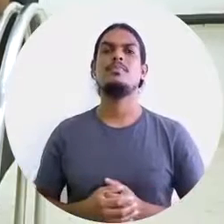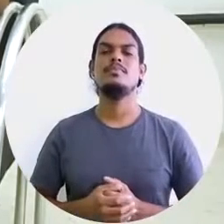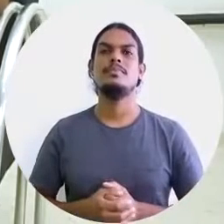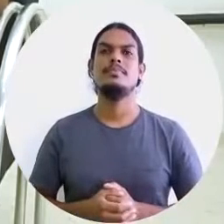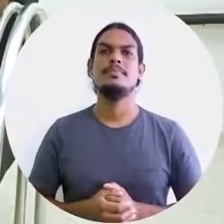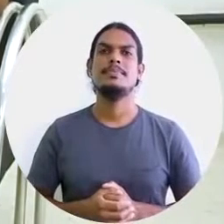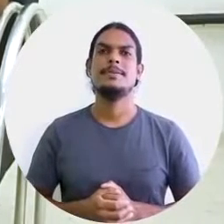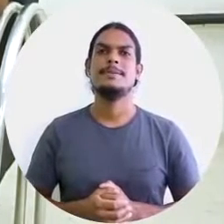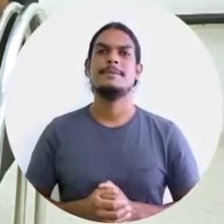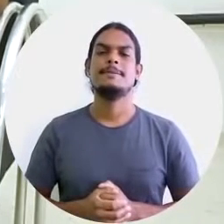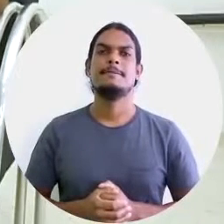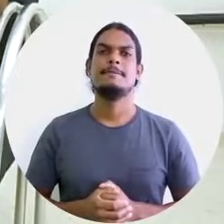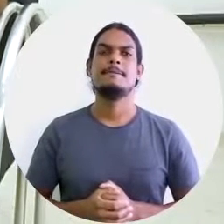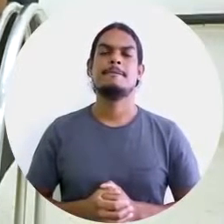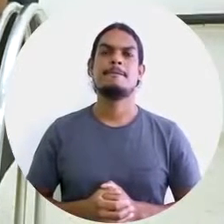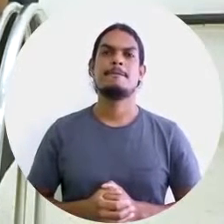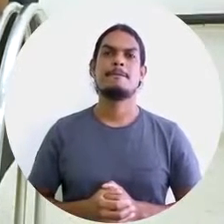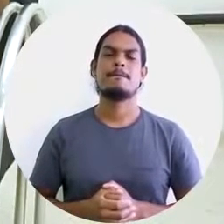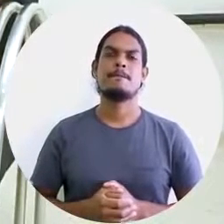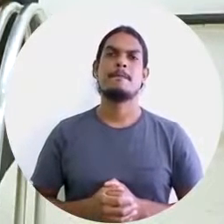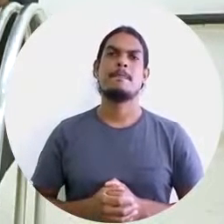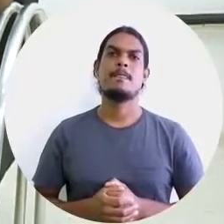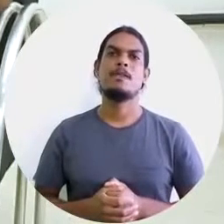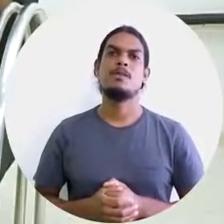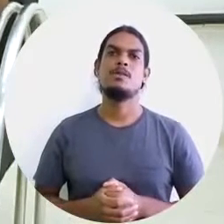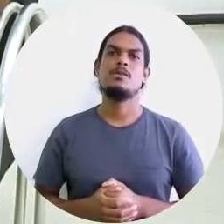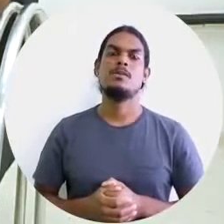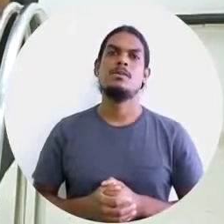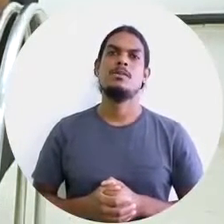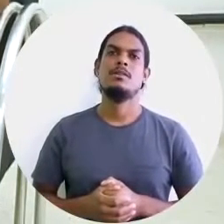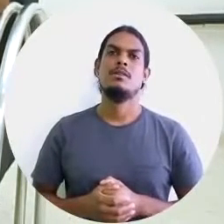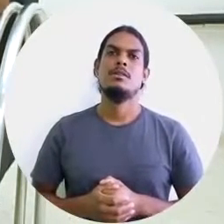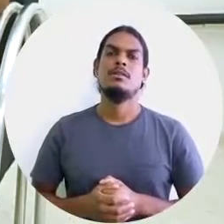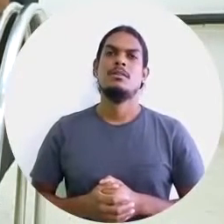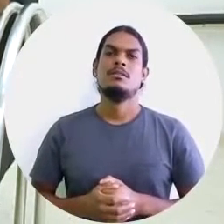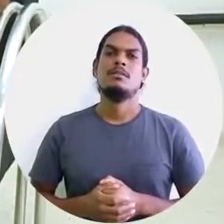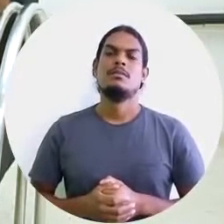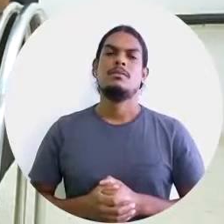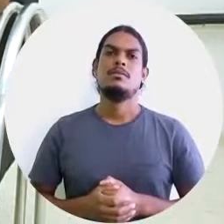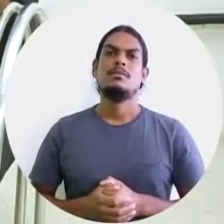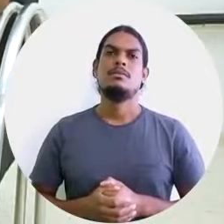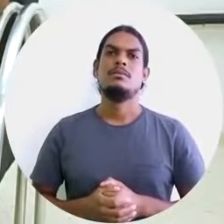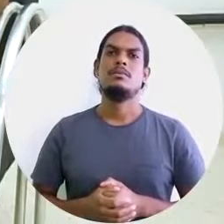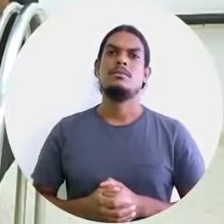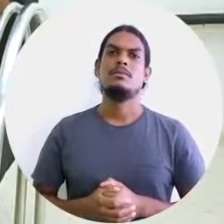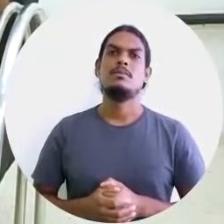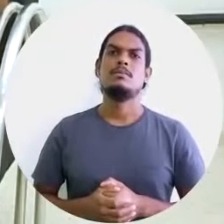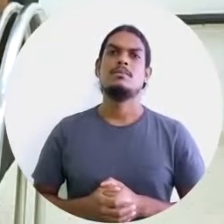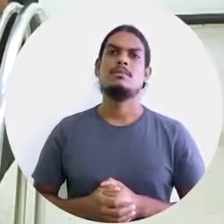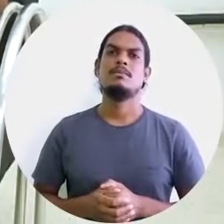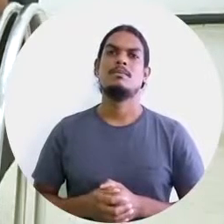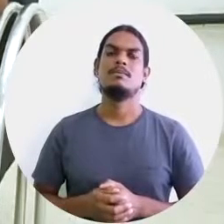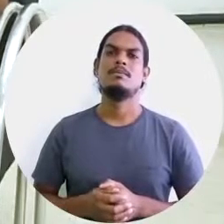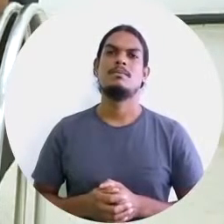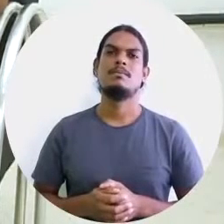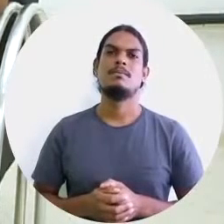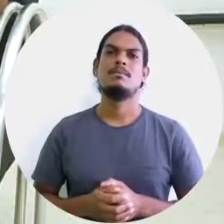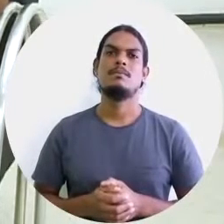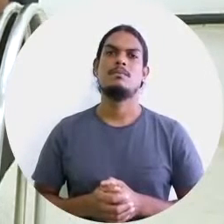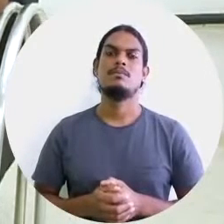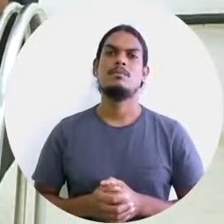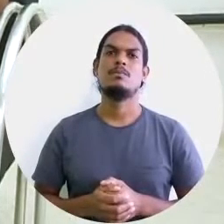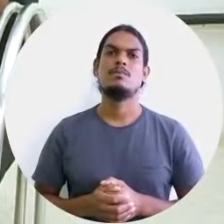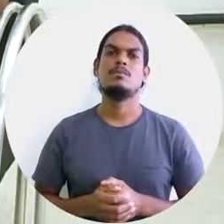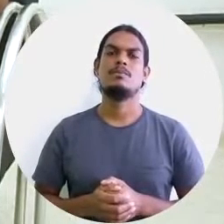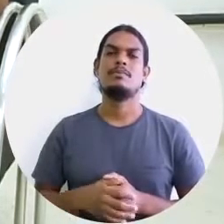EPC. Então você pode ter enclausuramentos do equipamento para que ele não gere um risco de ruído,